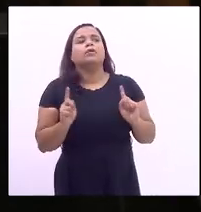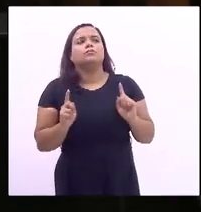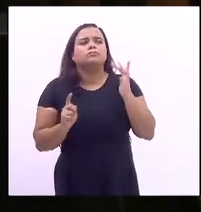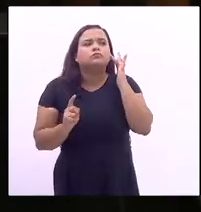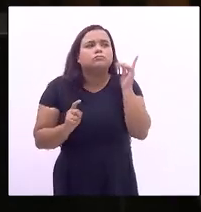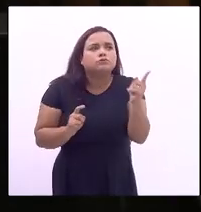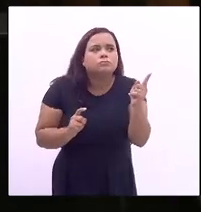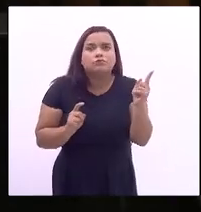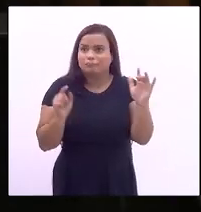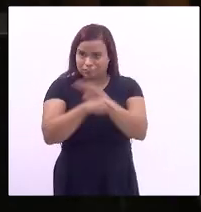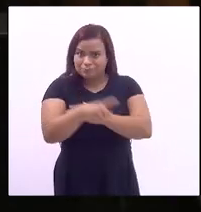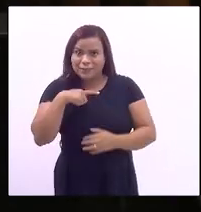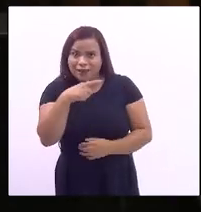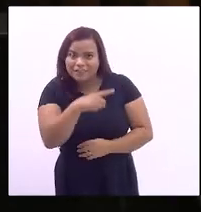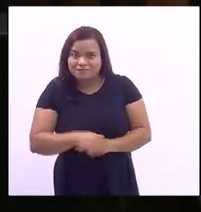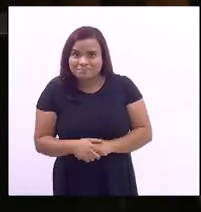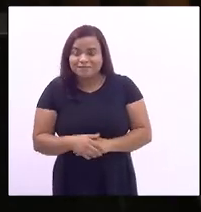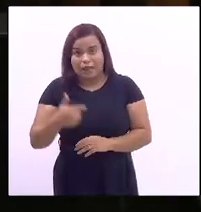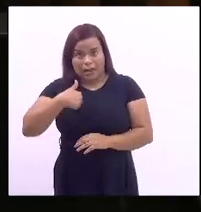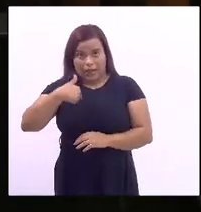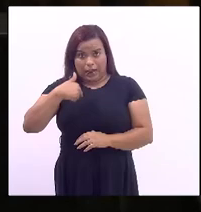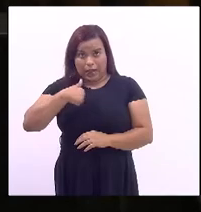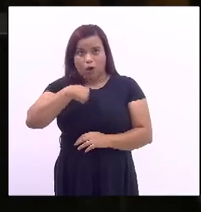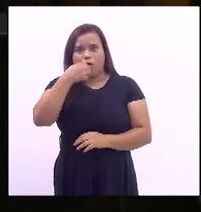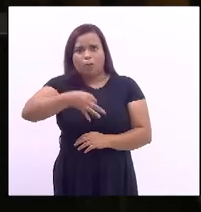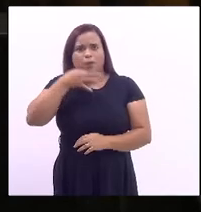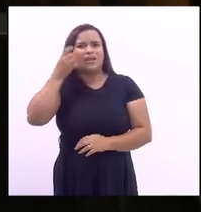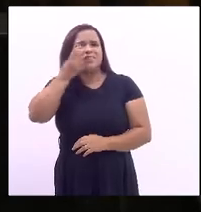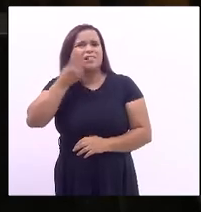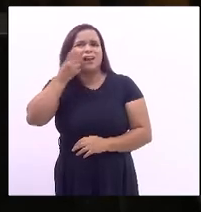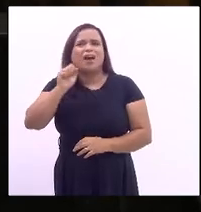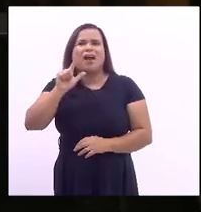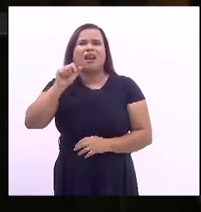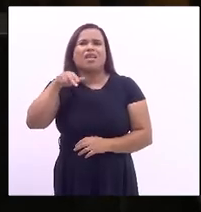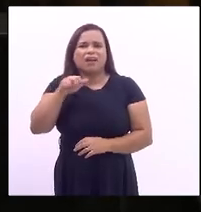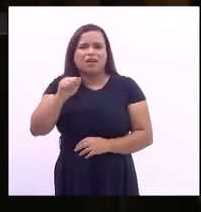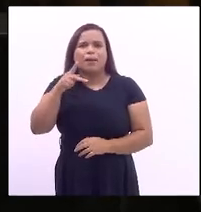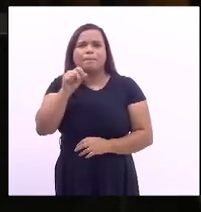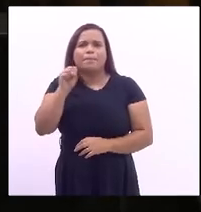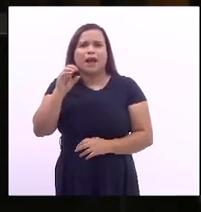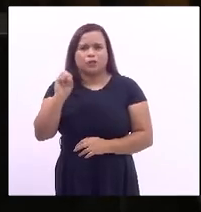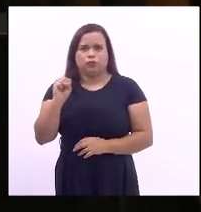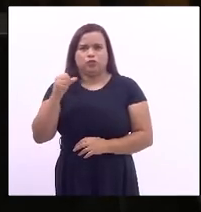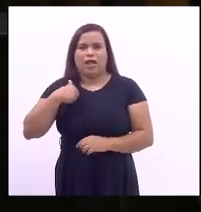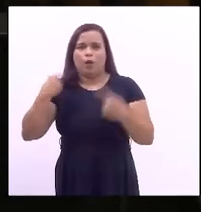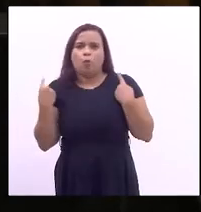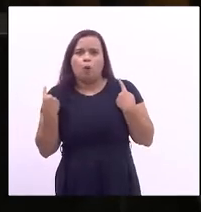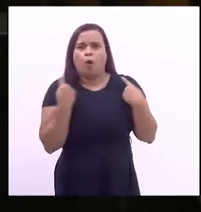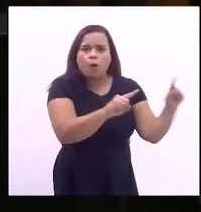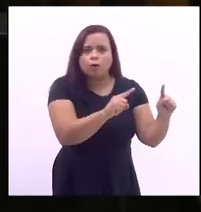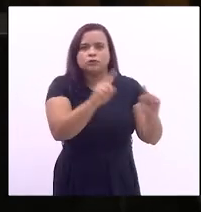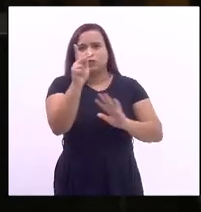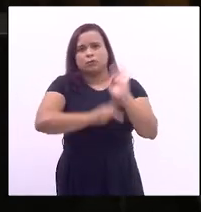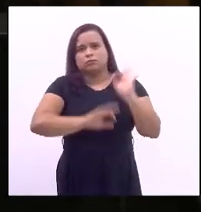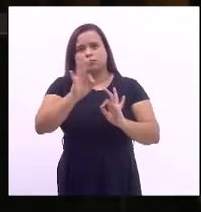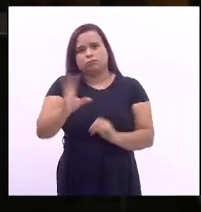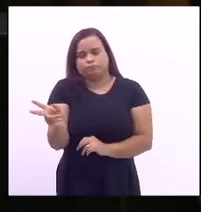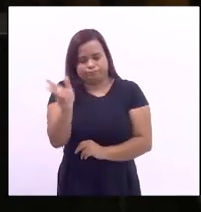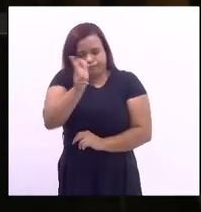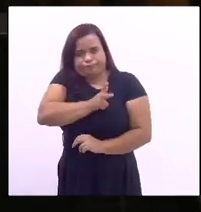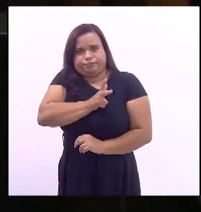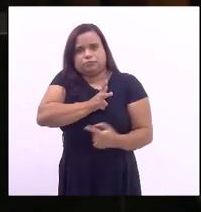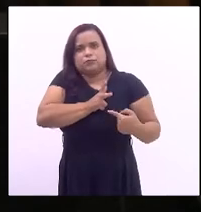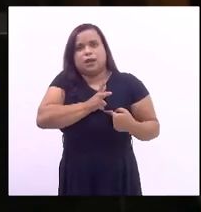eu Deputado Alana Passos sou 100% contrária a esse projeto